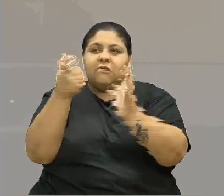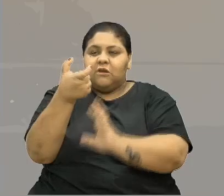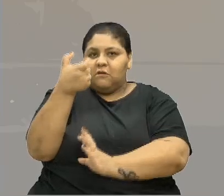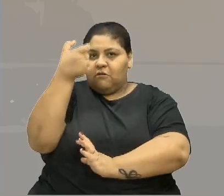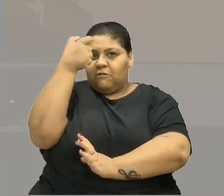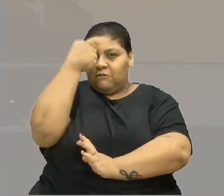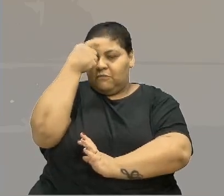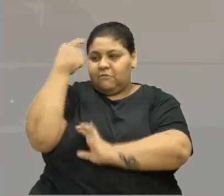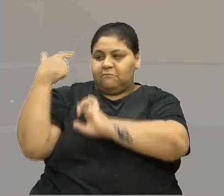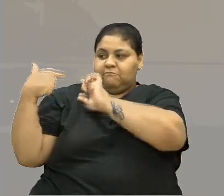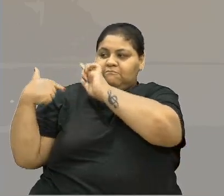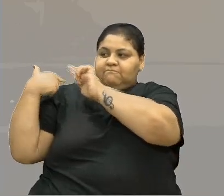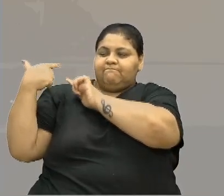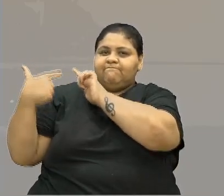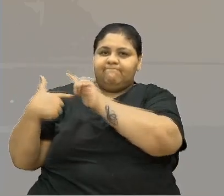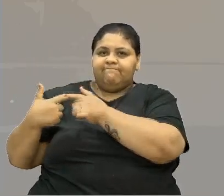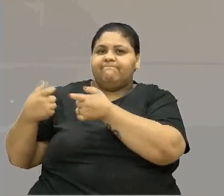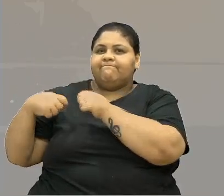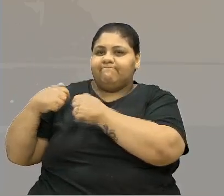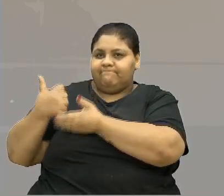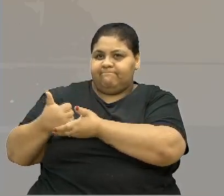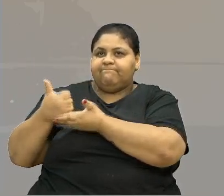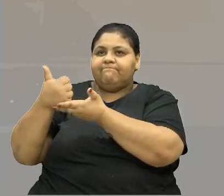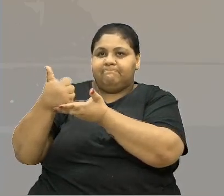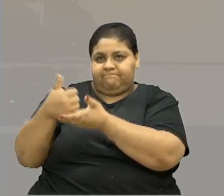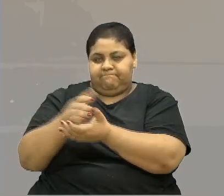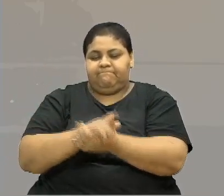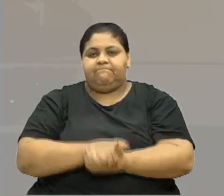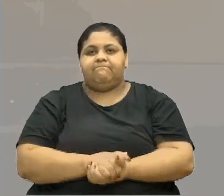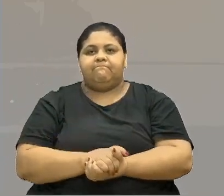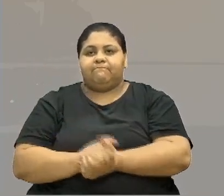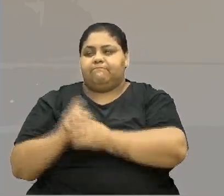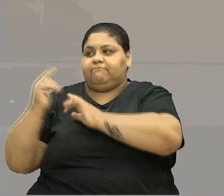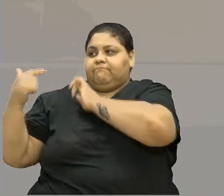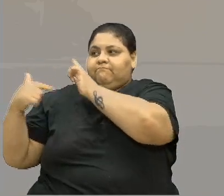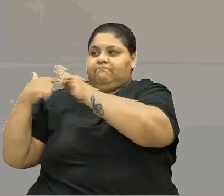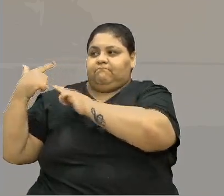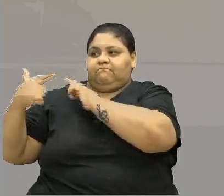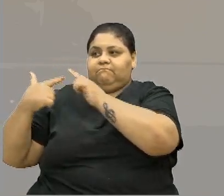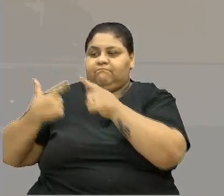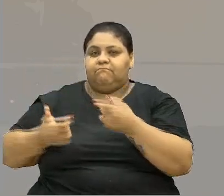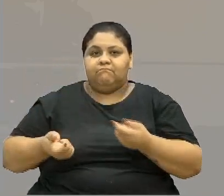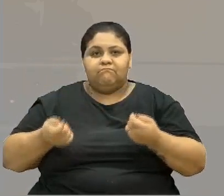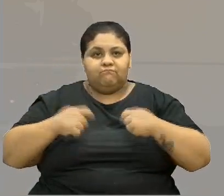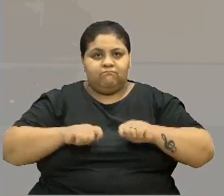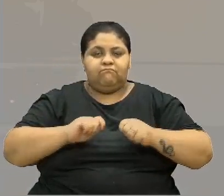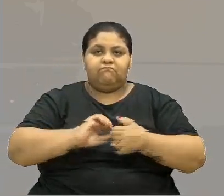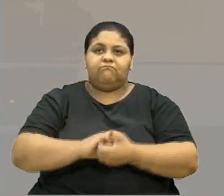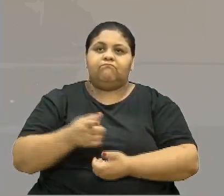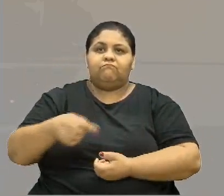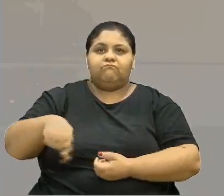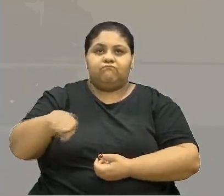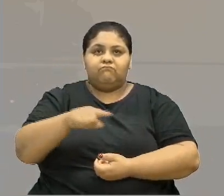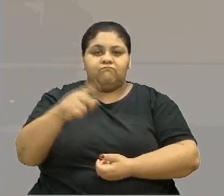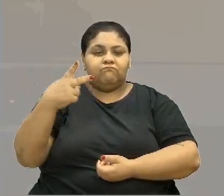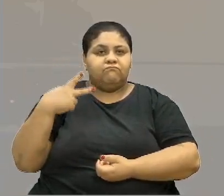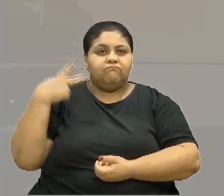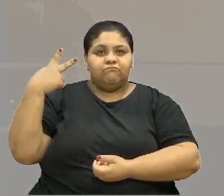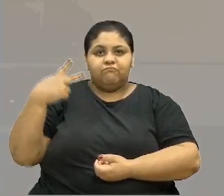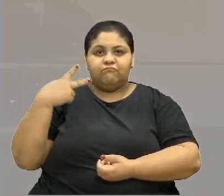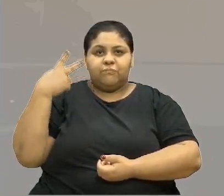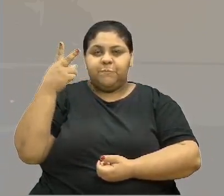o tradicionalismo precisa do nosso apoio. O tradicionalismo precisa que nós, vereadores,